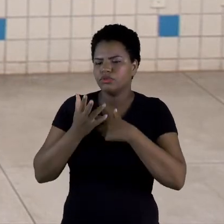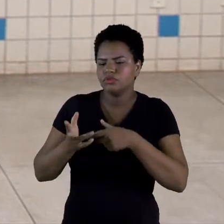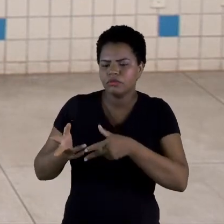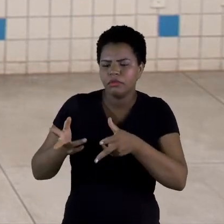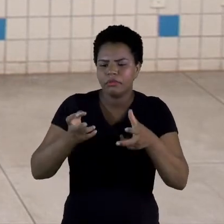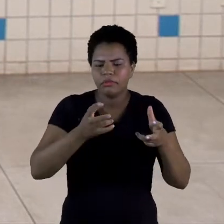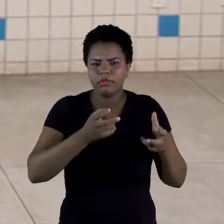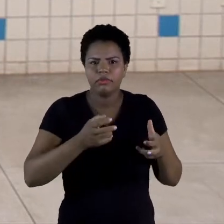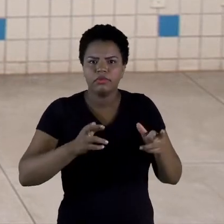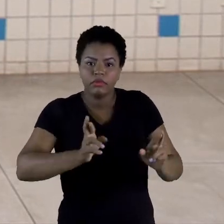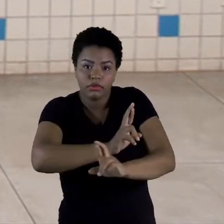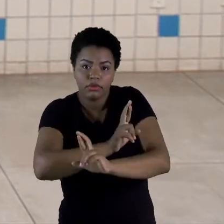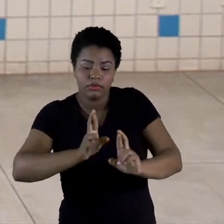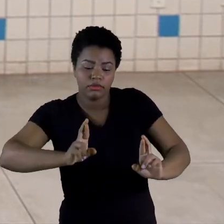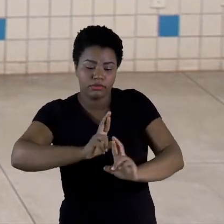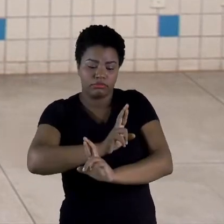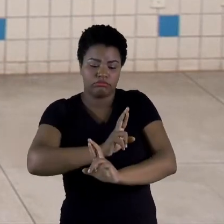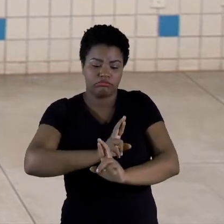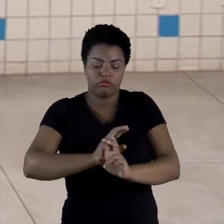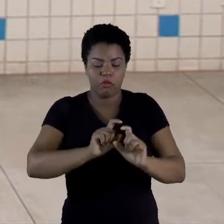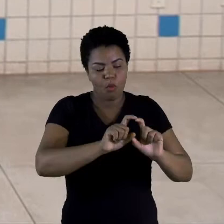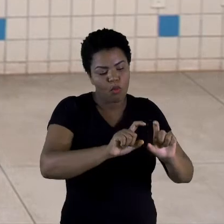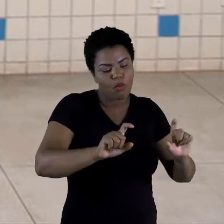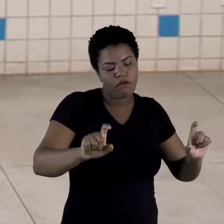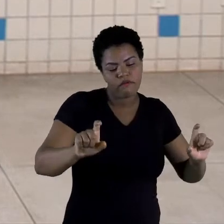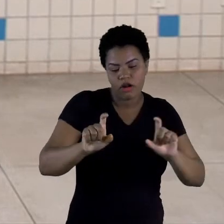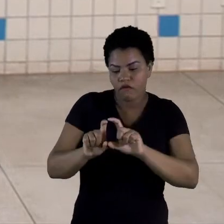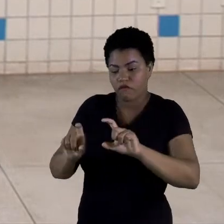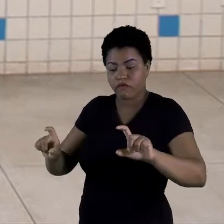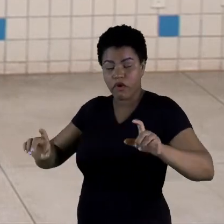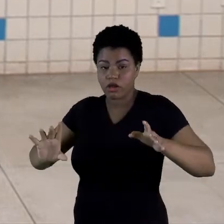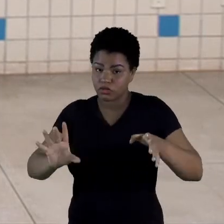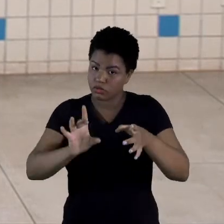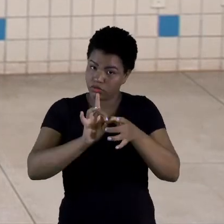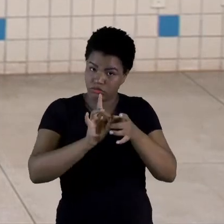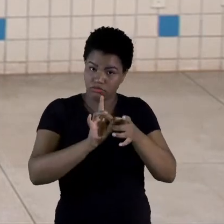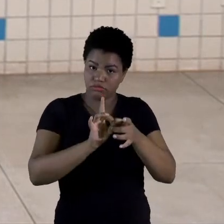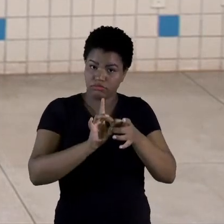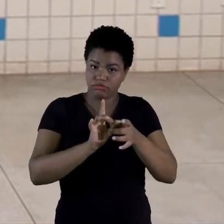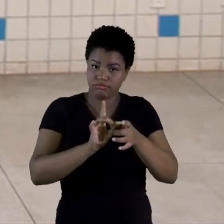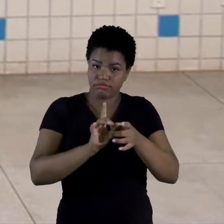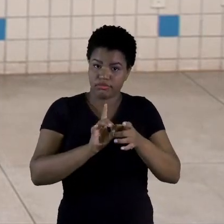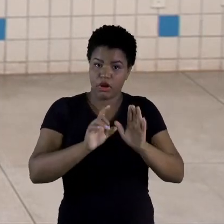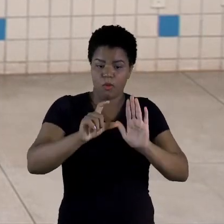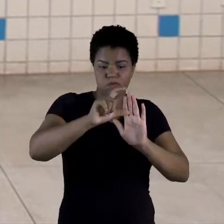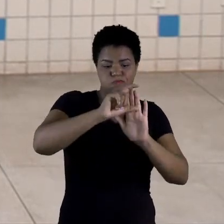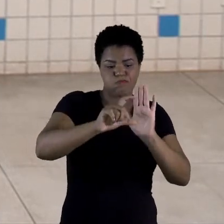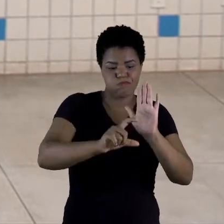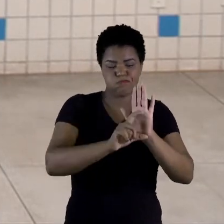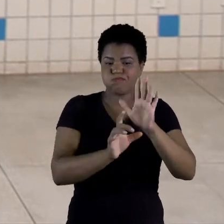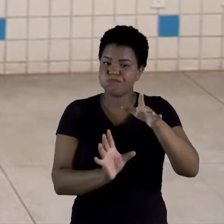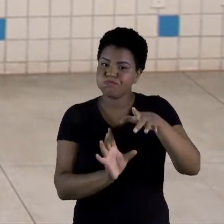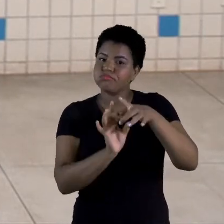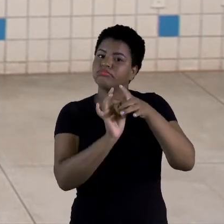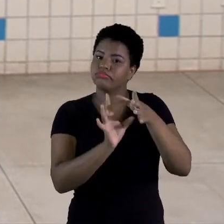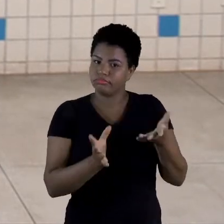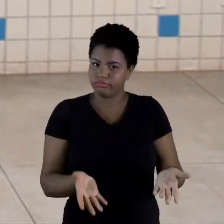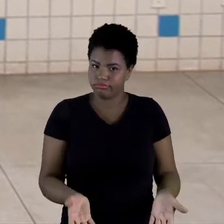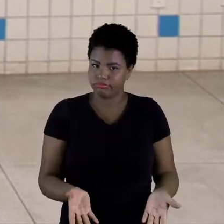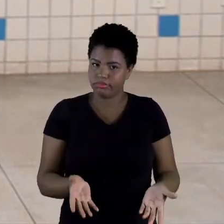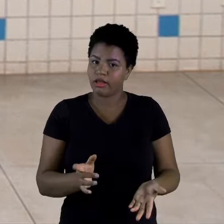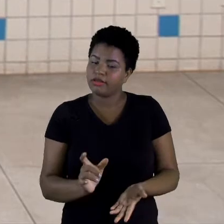perceber a relação de uma frase com uma outra, de um parágrafo com o outro, né? São essas